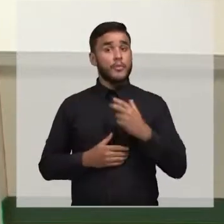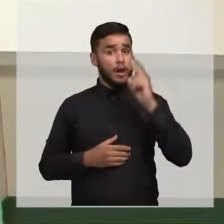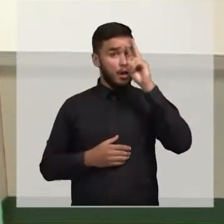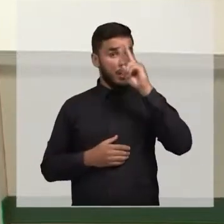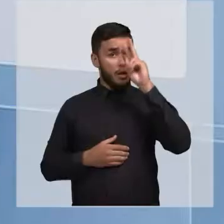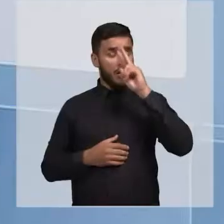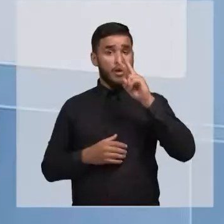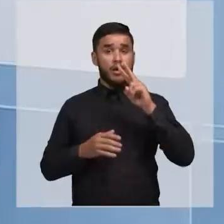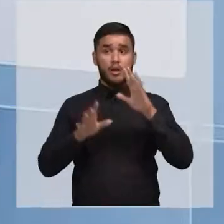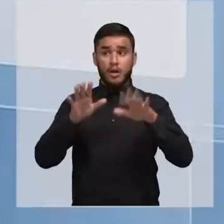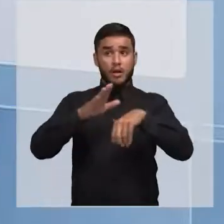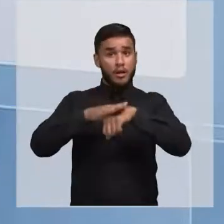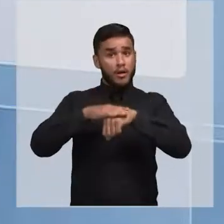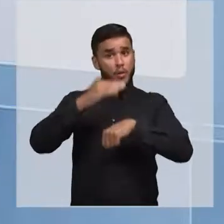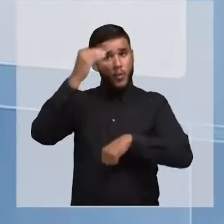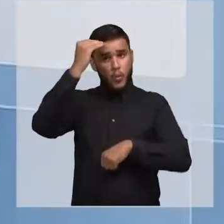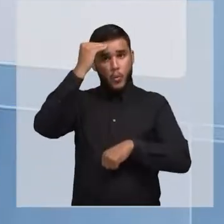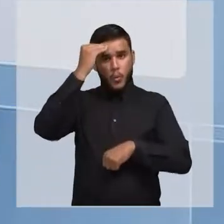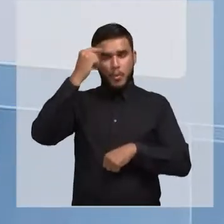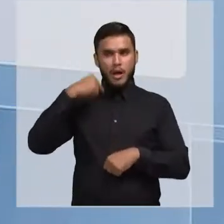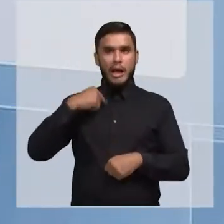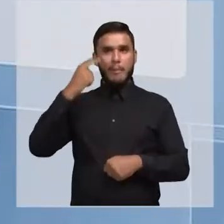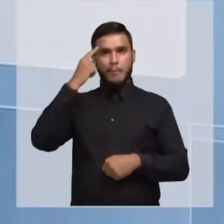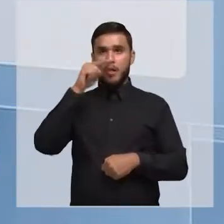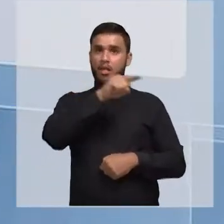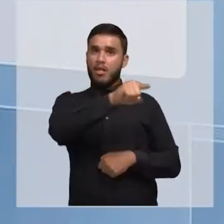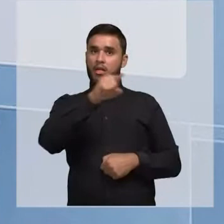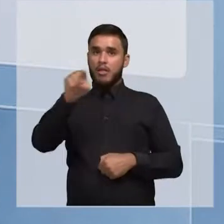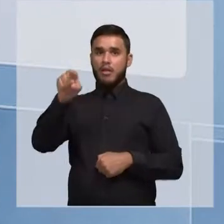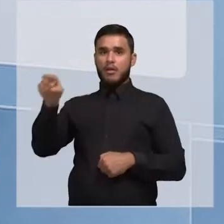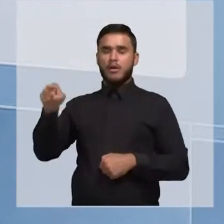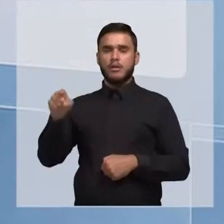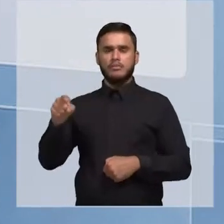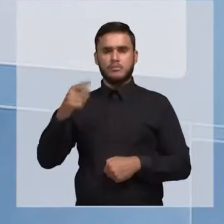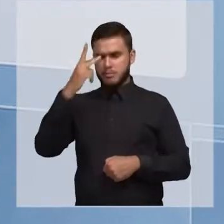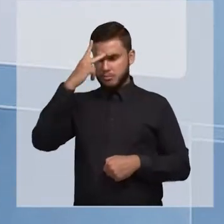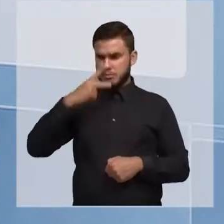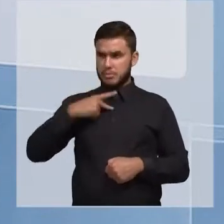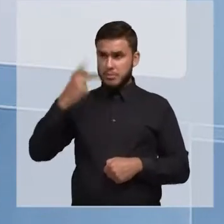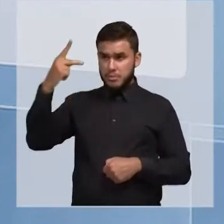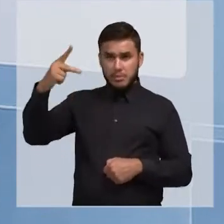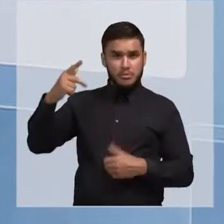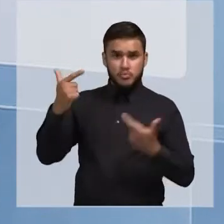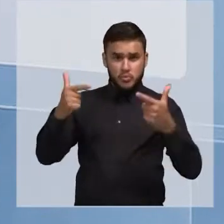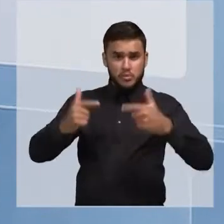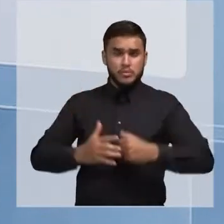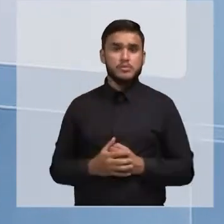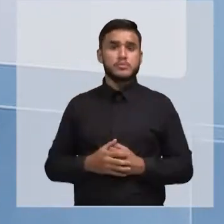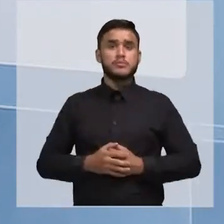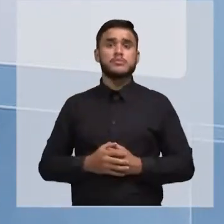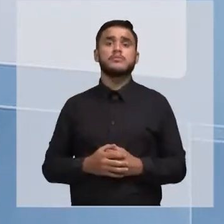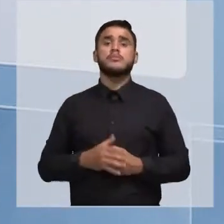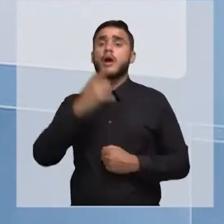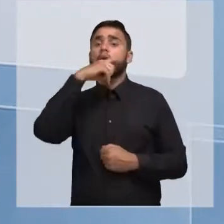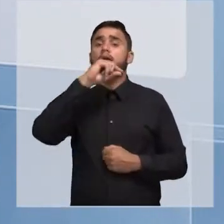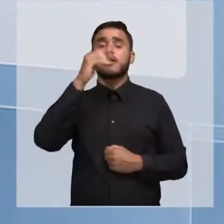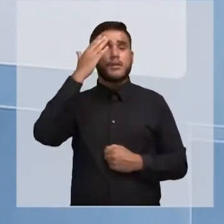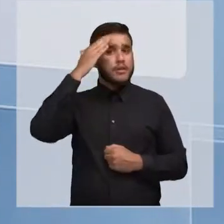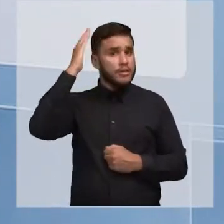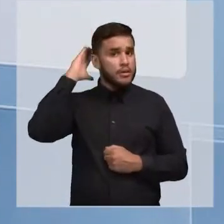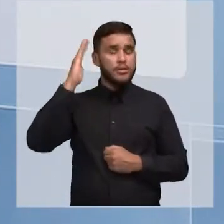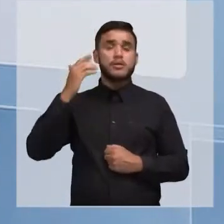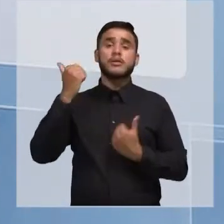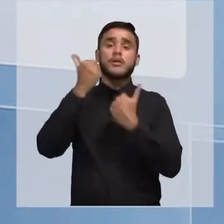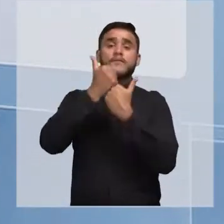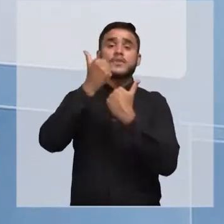preciso que ele faça a meia-culpa em tudo isso. Porque o Michel Temer só é presidente da República porque ele era vice. E ele só